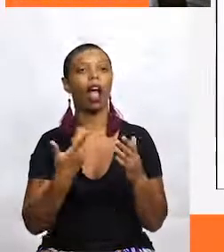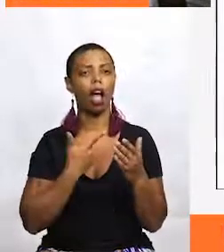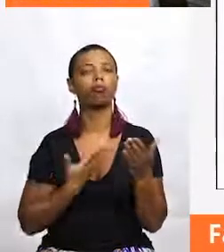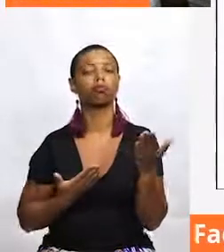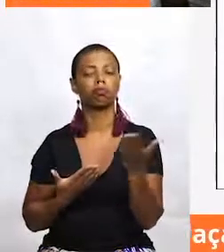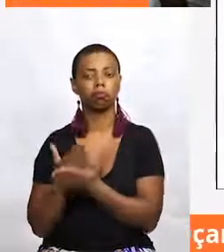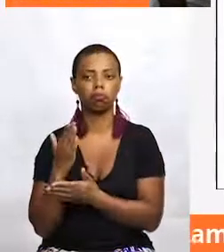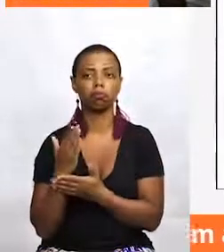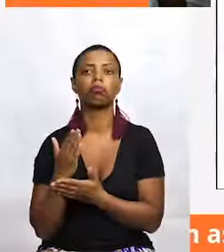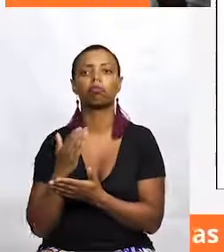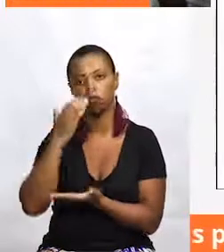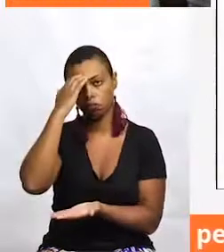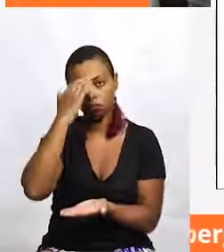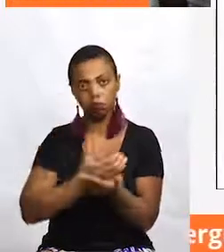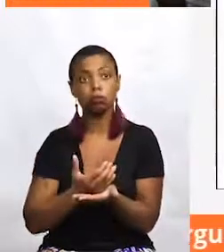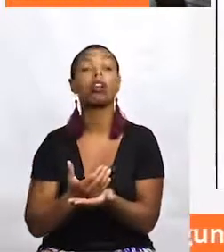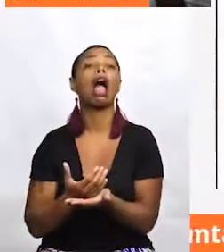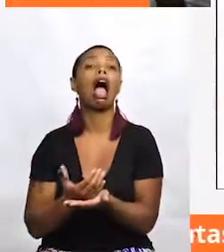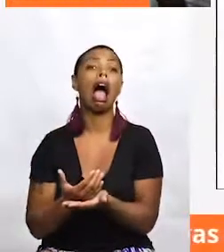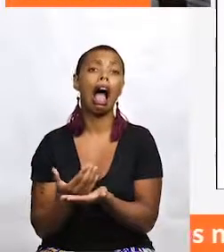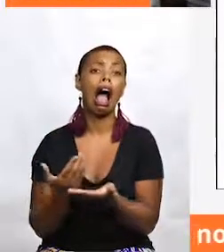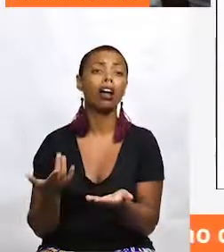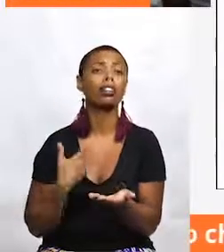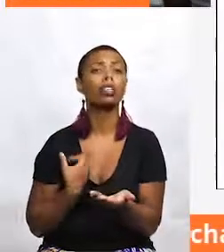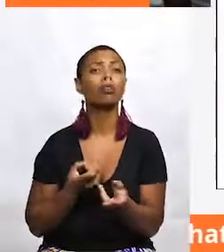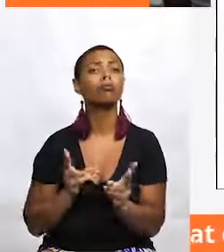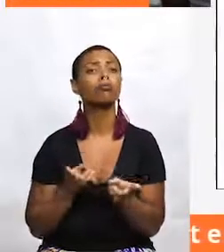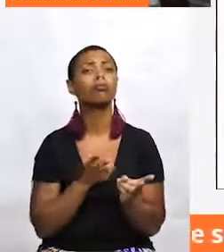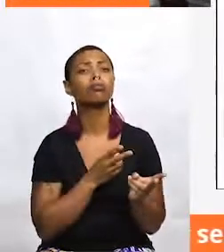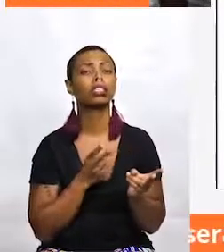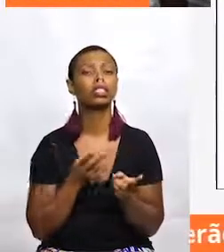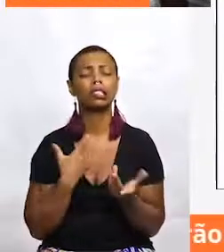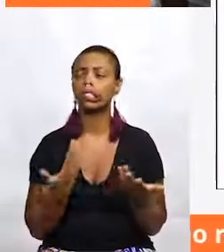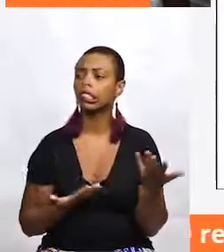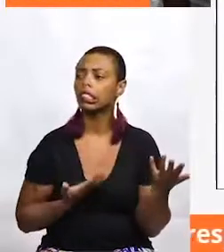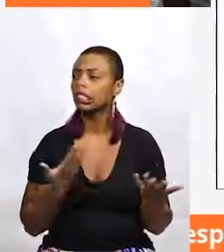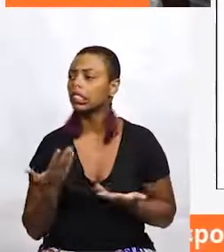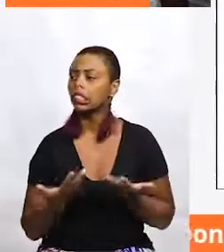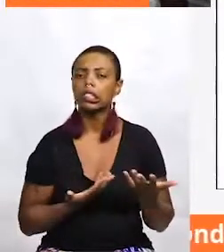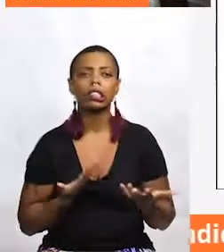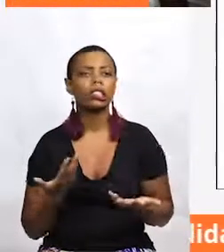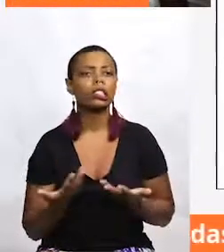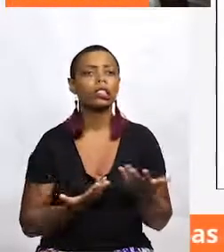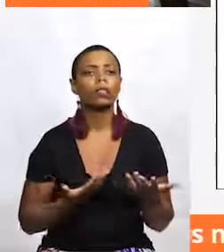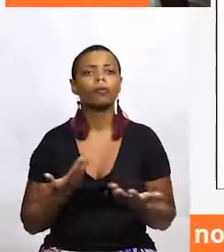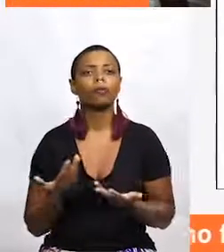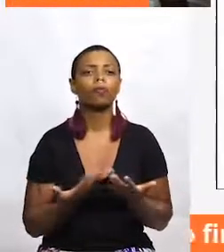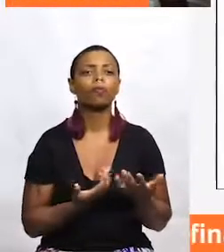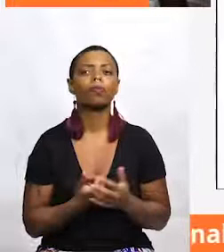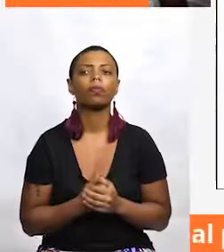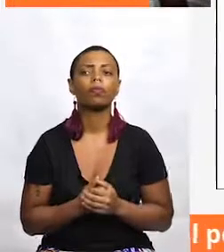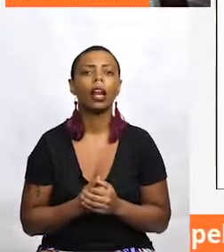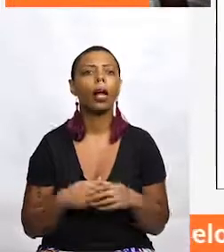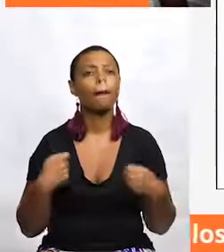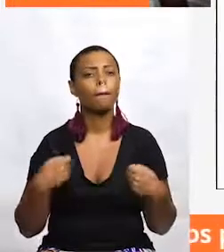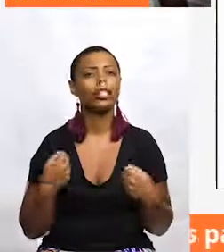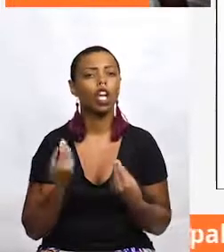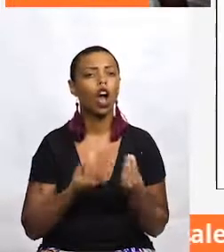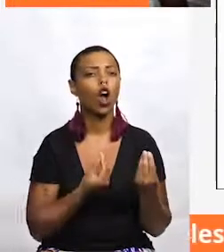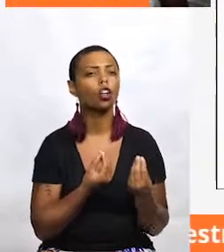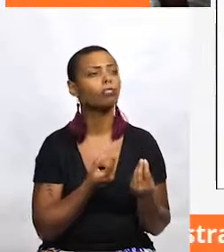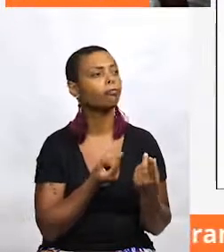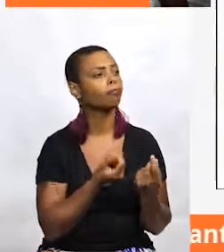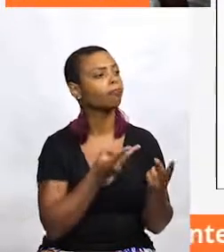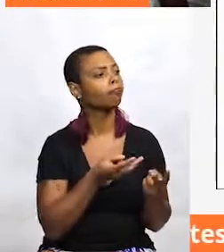e depois eu fiquei um pouco aí, né, enfim, né, aquela coisa que a gente precisa, né, para ter alguns ganhos, eu